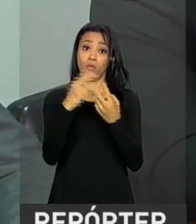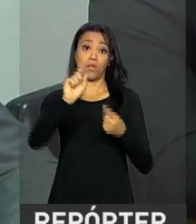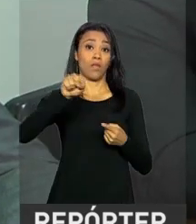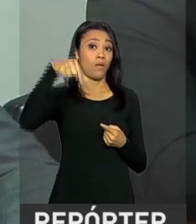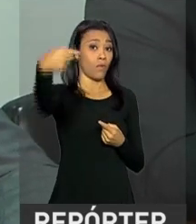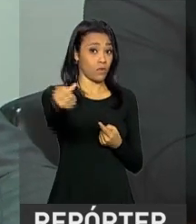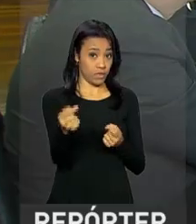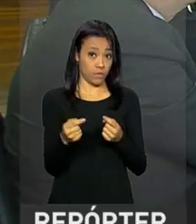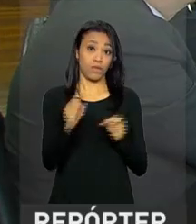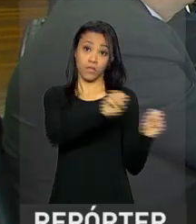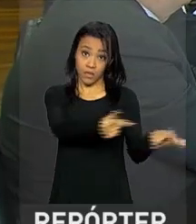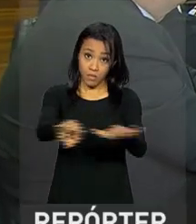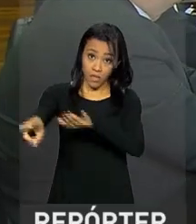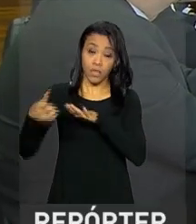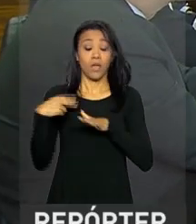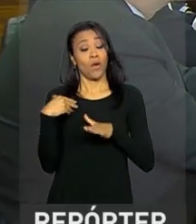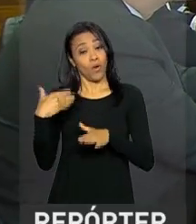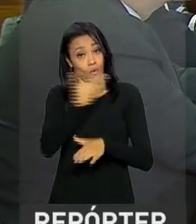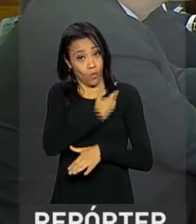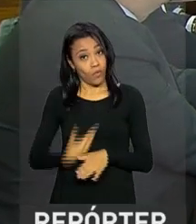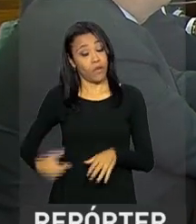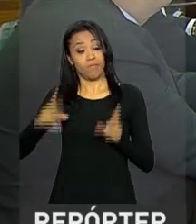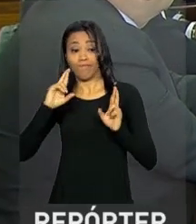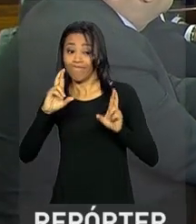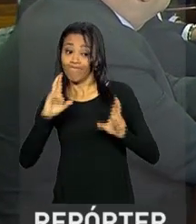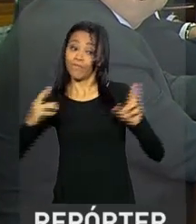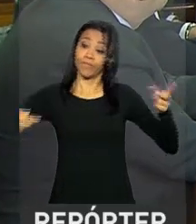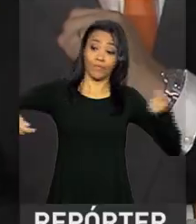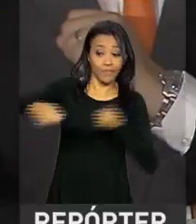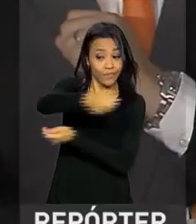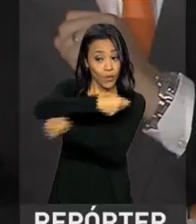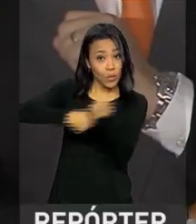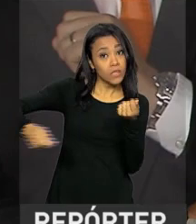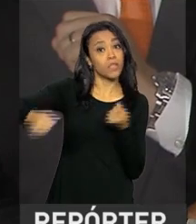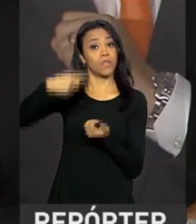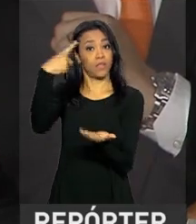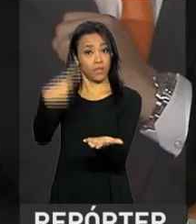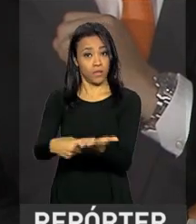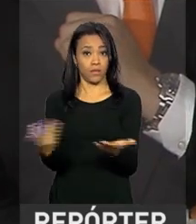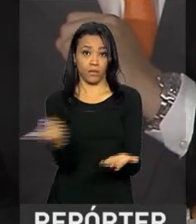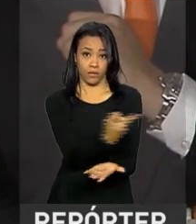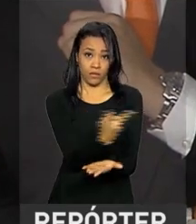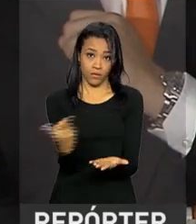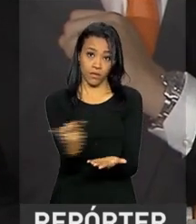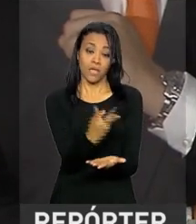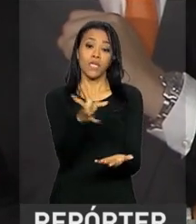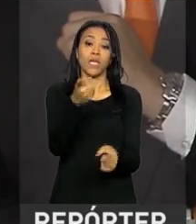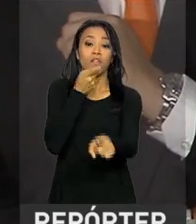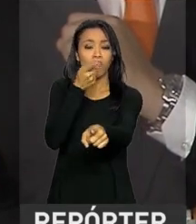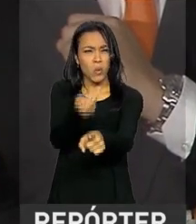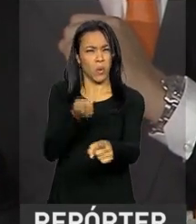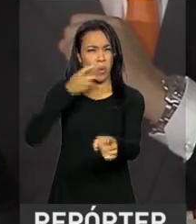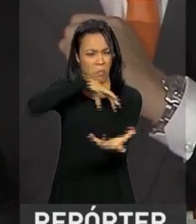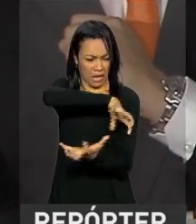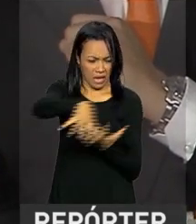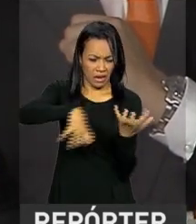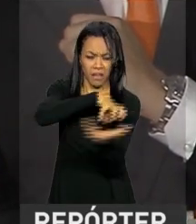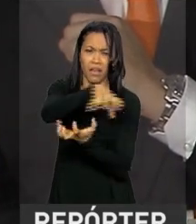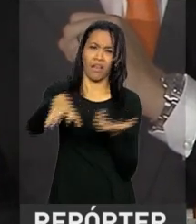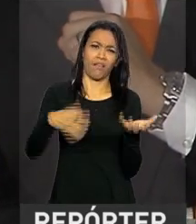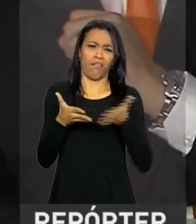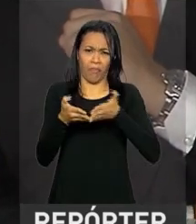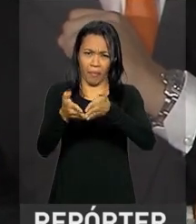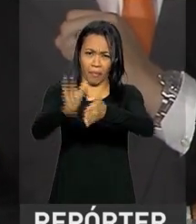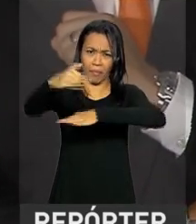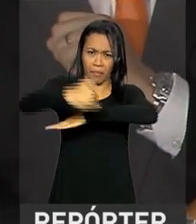num acordo entre ambos os lados. O ministro-chefe da Casa Civil, Eliseu Padilha, defendeu que uma greve geral no setor portuário